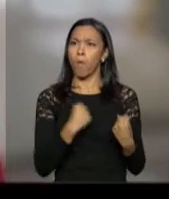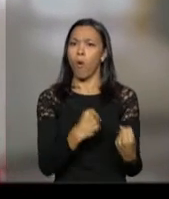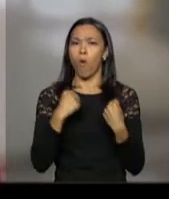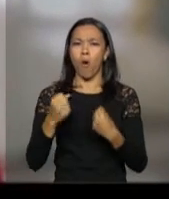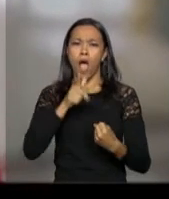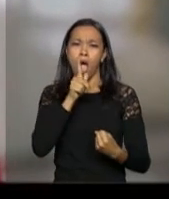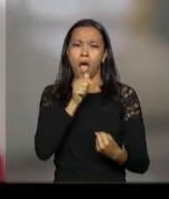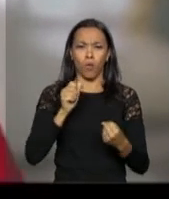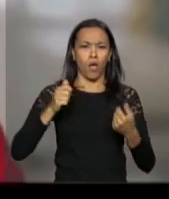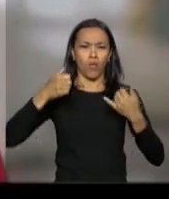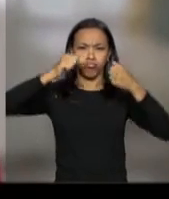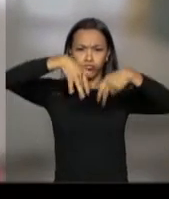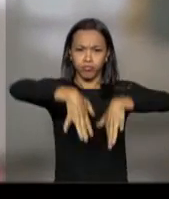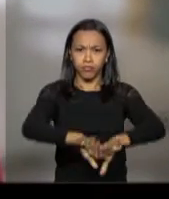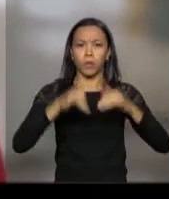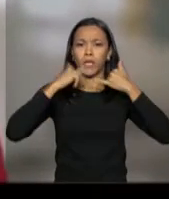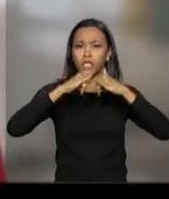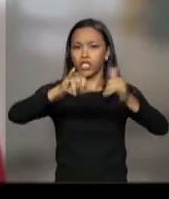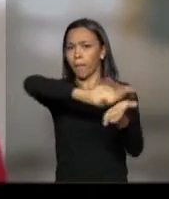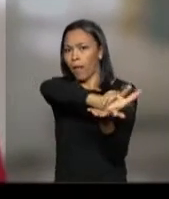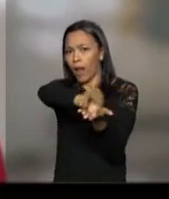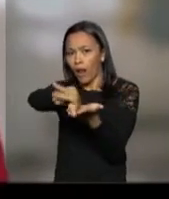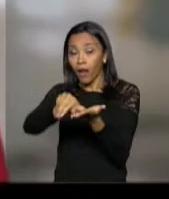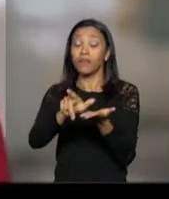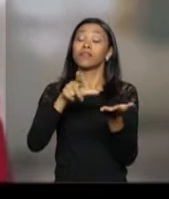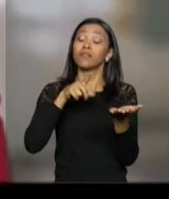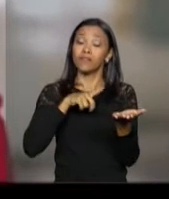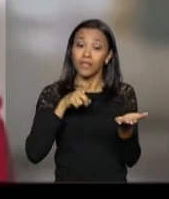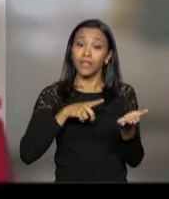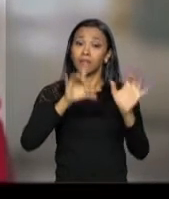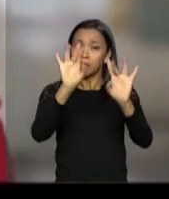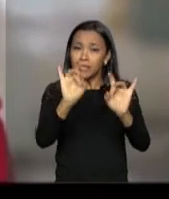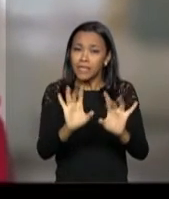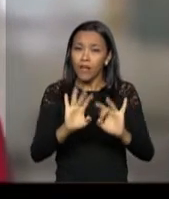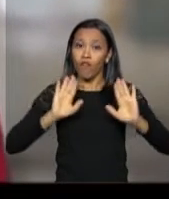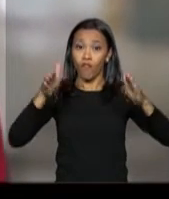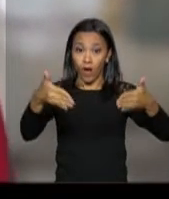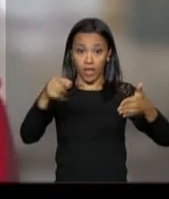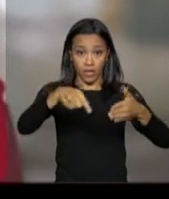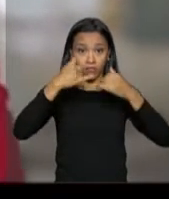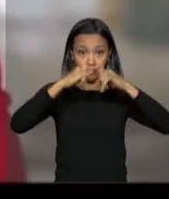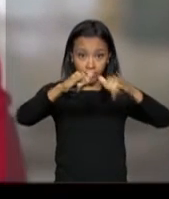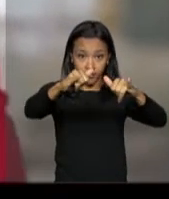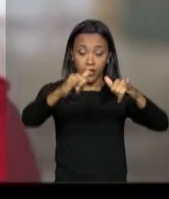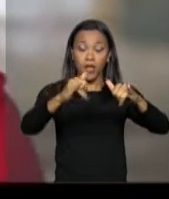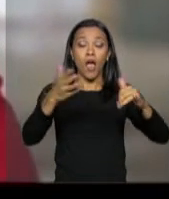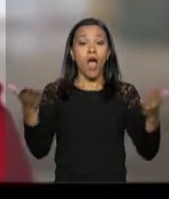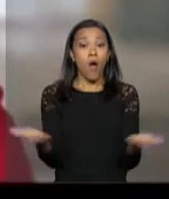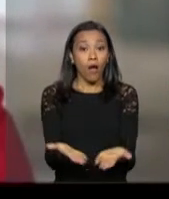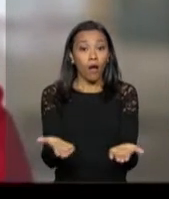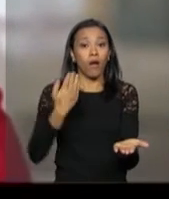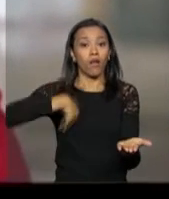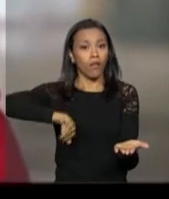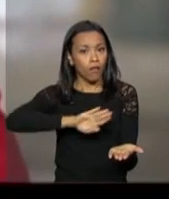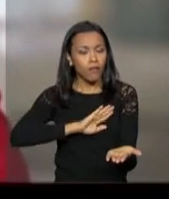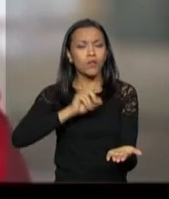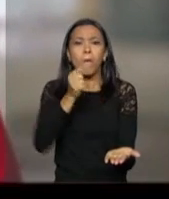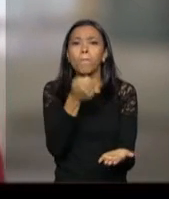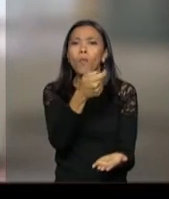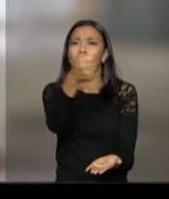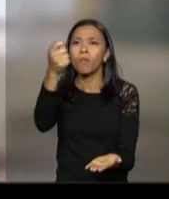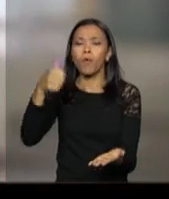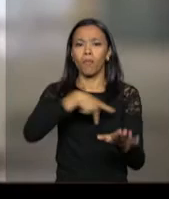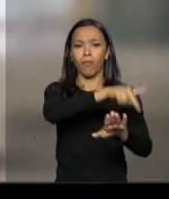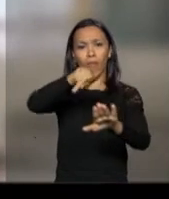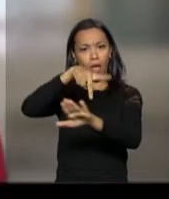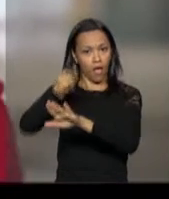energética, passa a viver uma situação ainda mais especial no setor elétrico. Somos agora um dos poucos países que